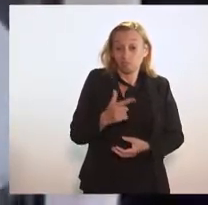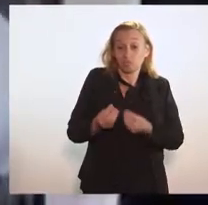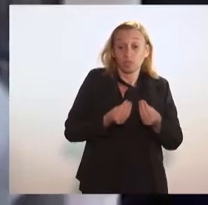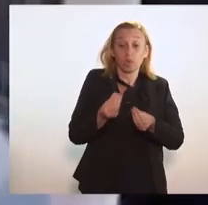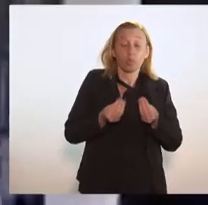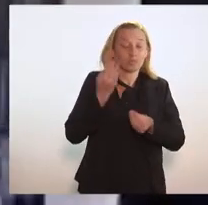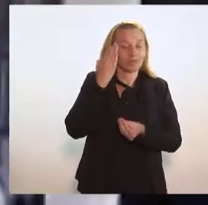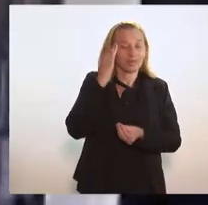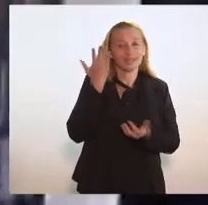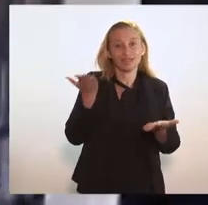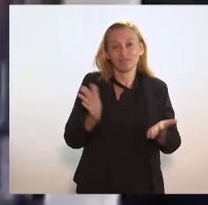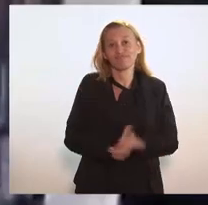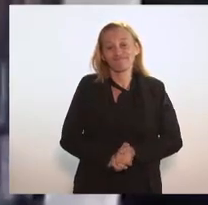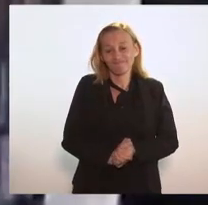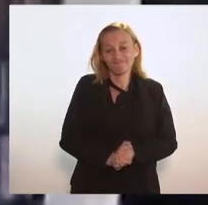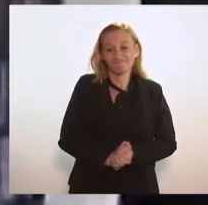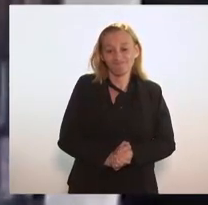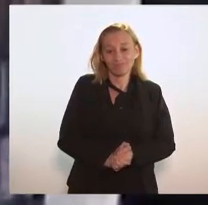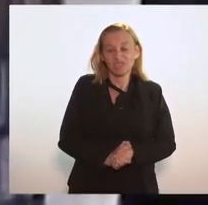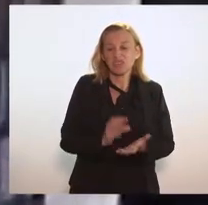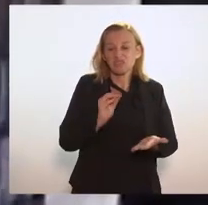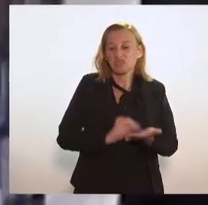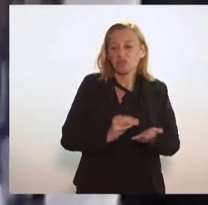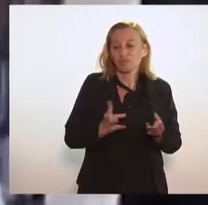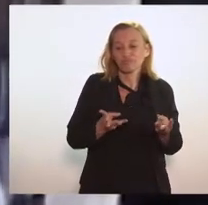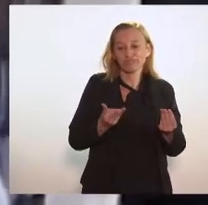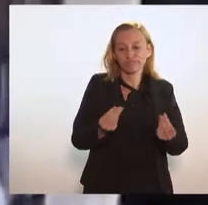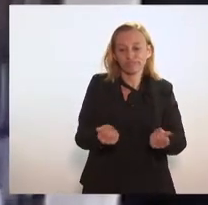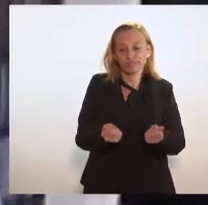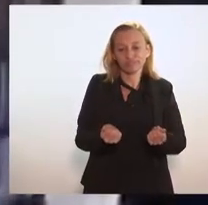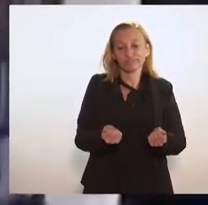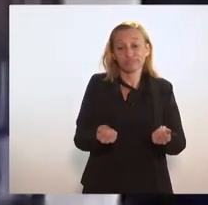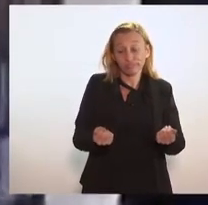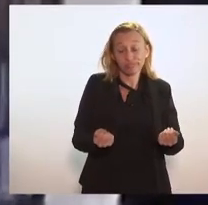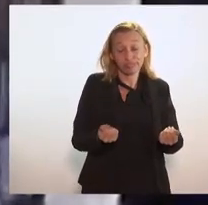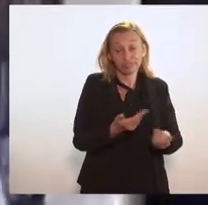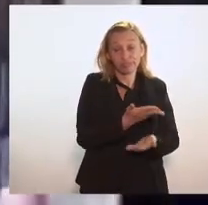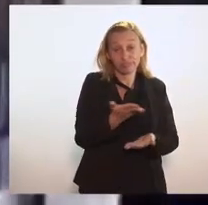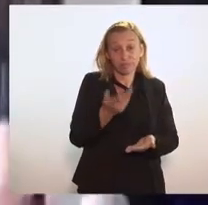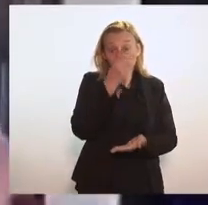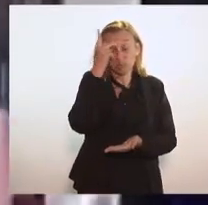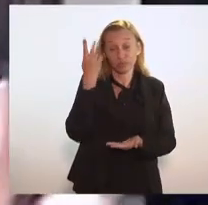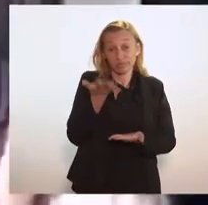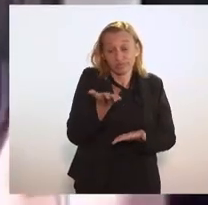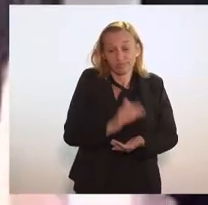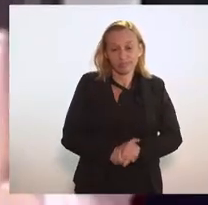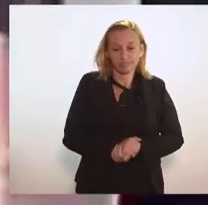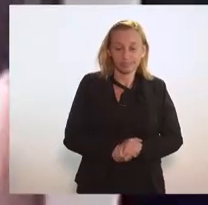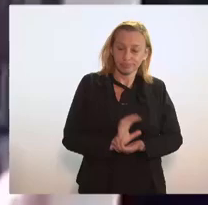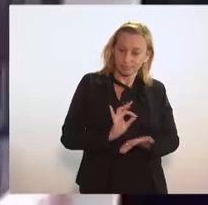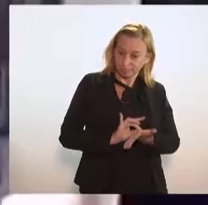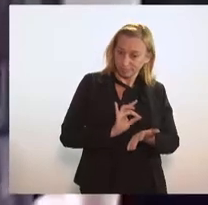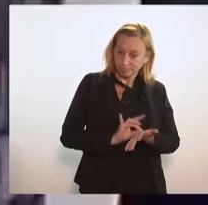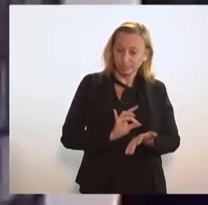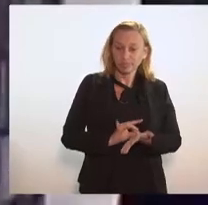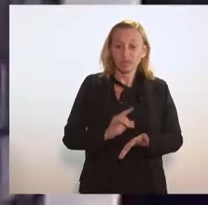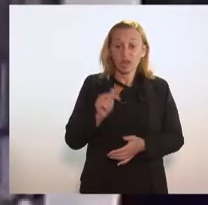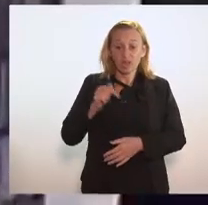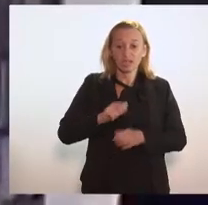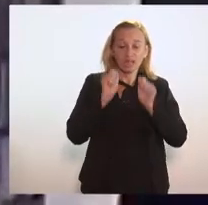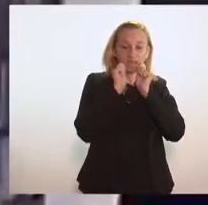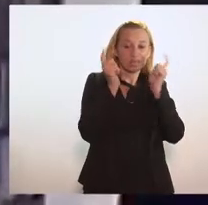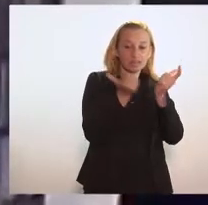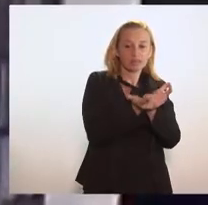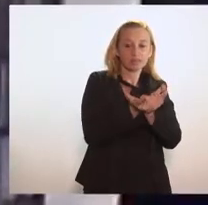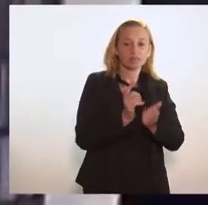incompreensível o grau de insensibilidade existentes nessas pessoas pão realmente olha aqui na Assembleia